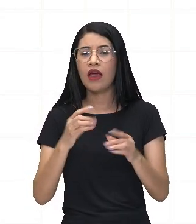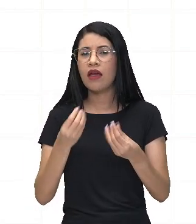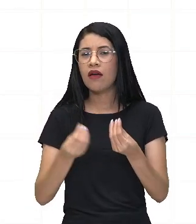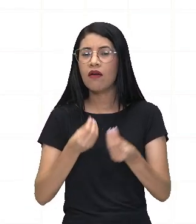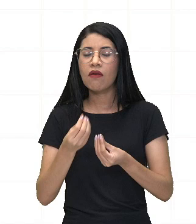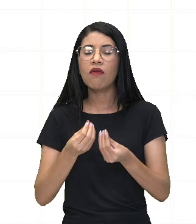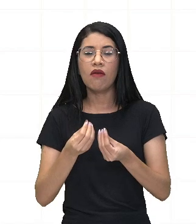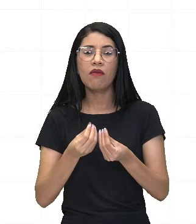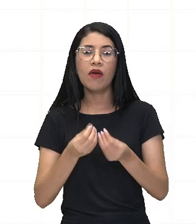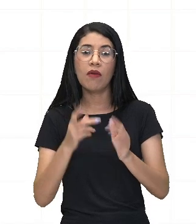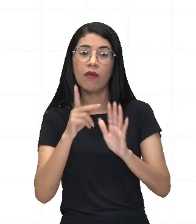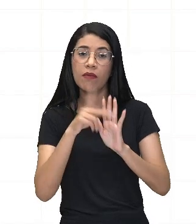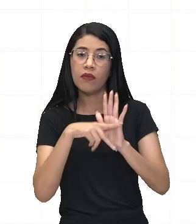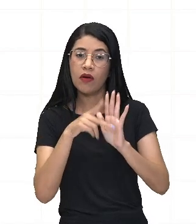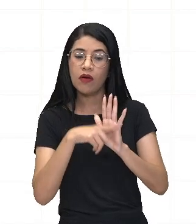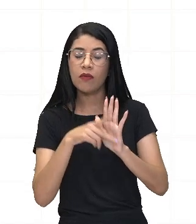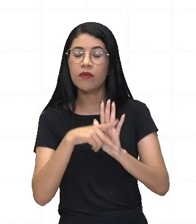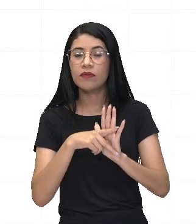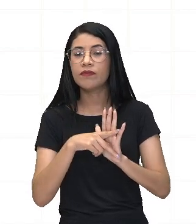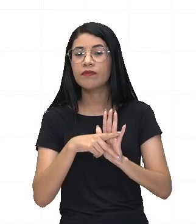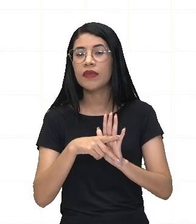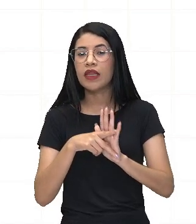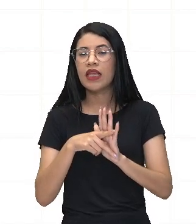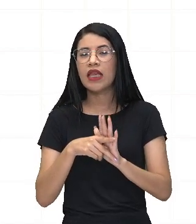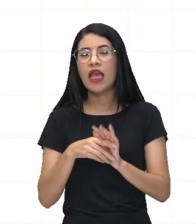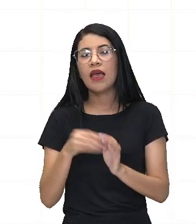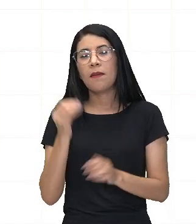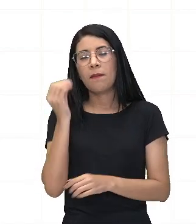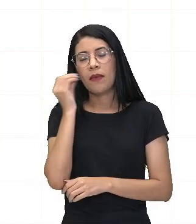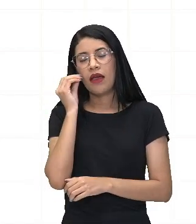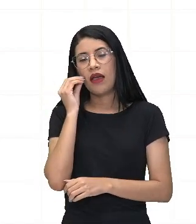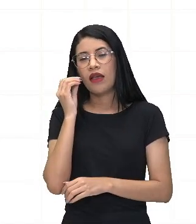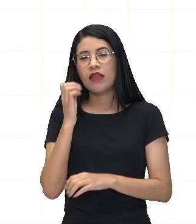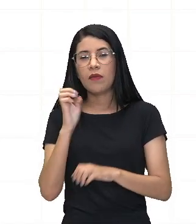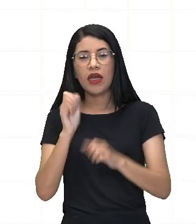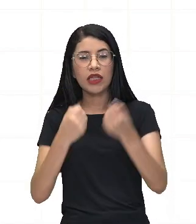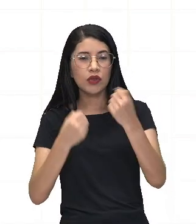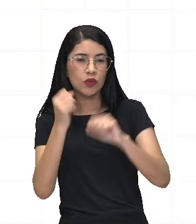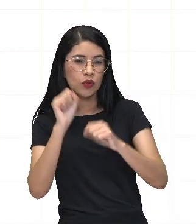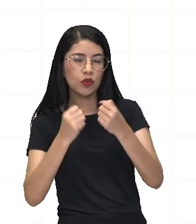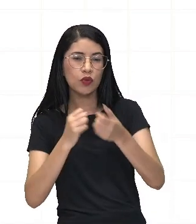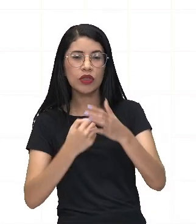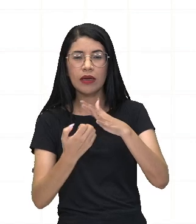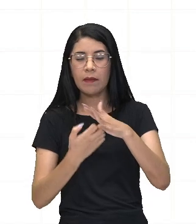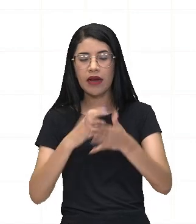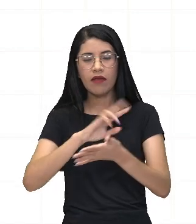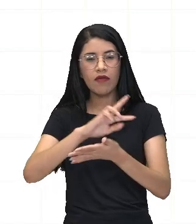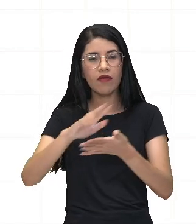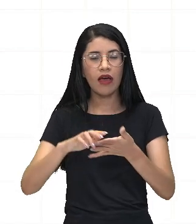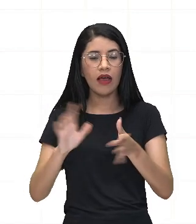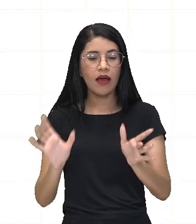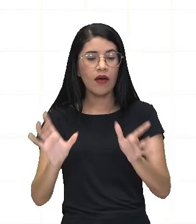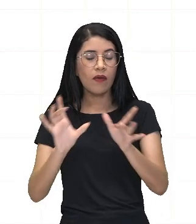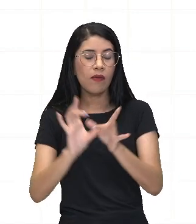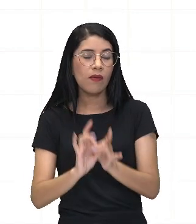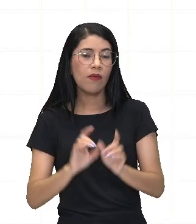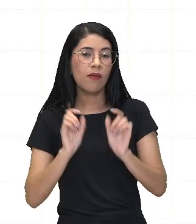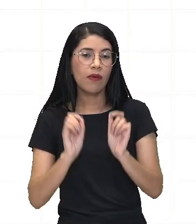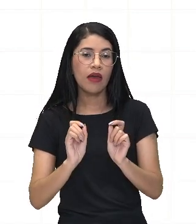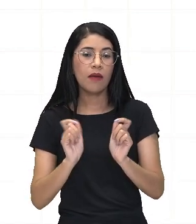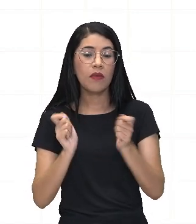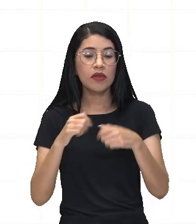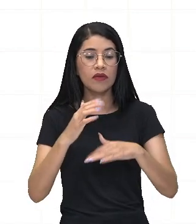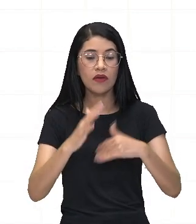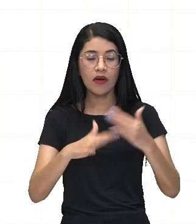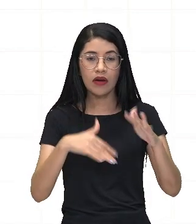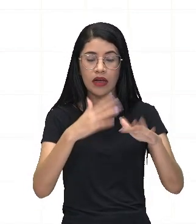vai buscar, né, com que, por exemplo, as empresas, as indústrias, elas busquem conciliar o crescimento, o